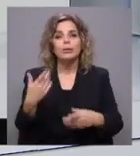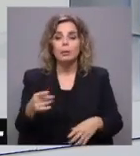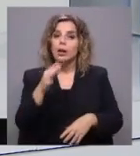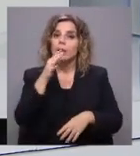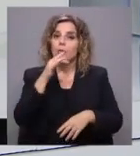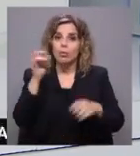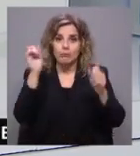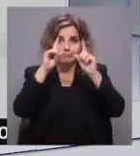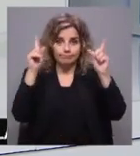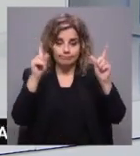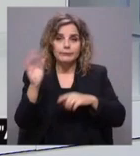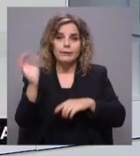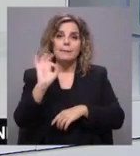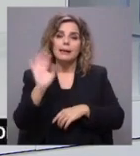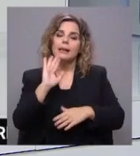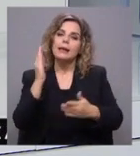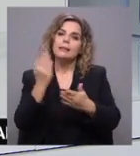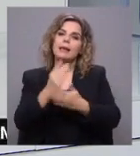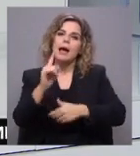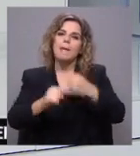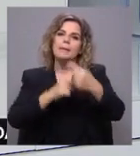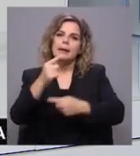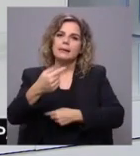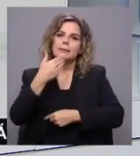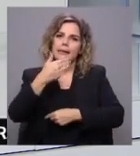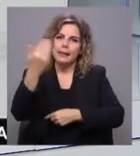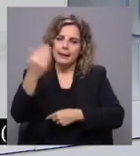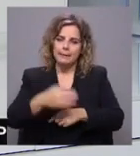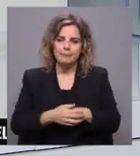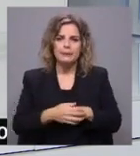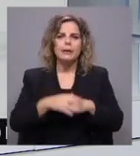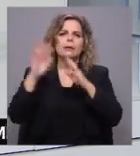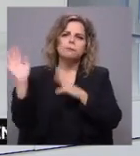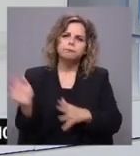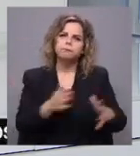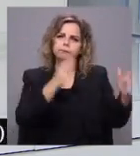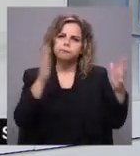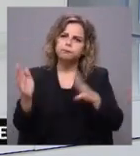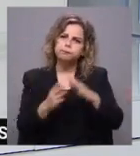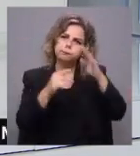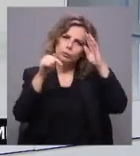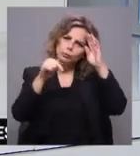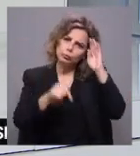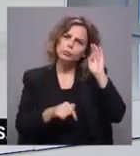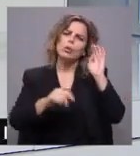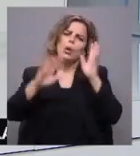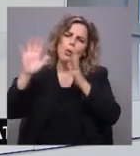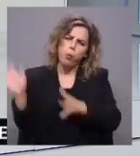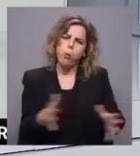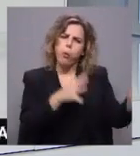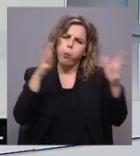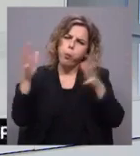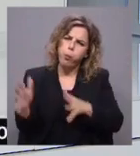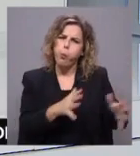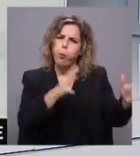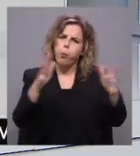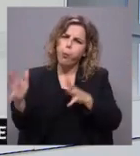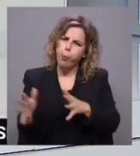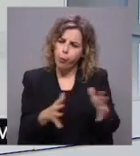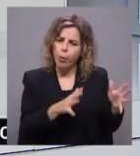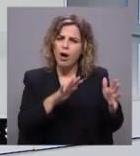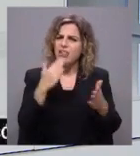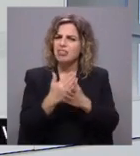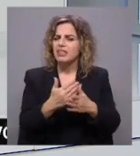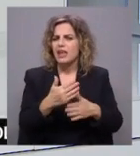até ao início da manhã de amanhã. O vento é do quadrante sul, sopra forte, com rajadas até cerca de